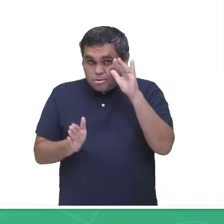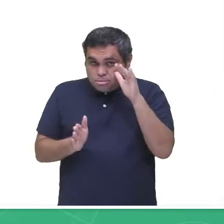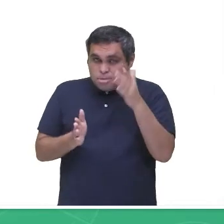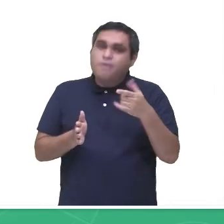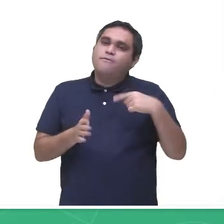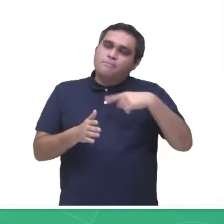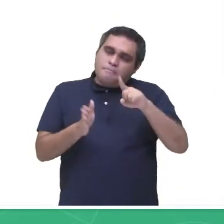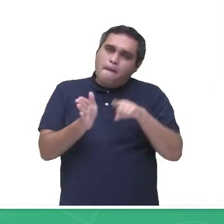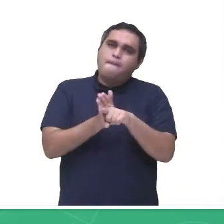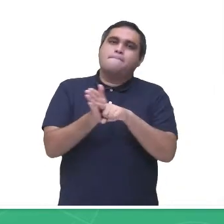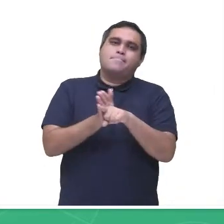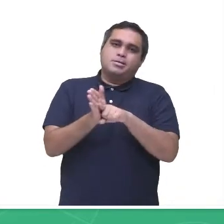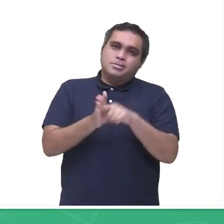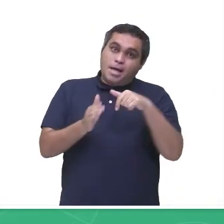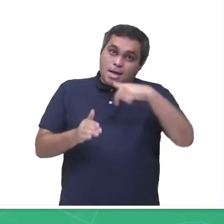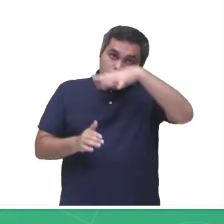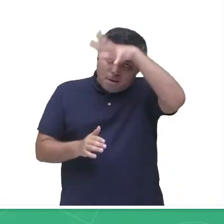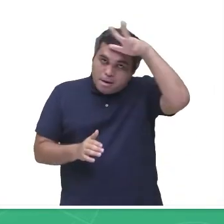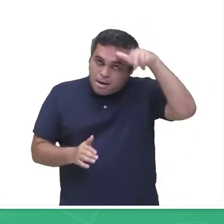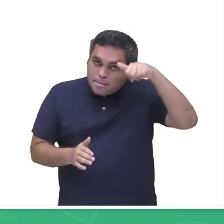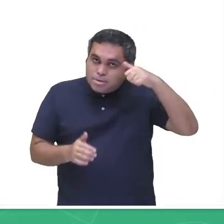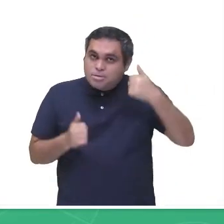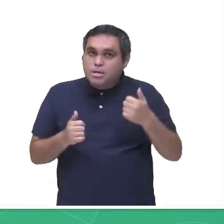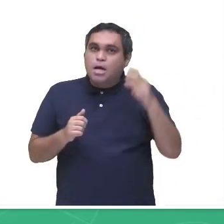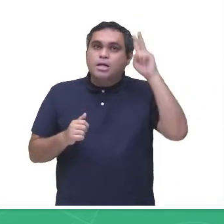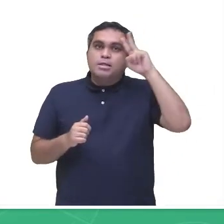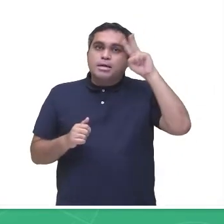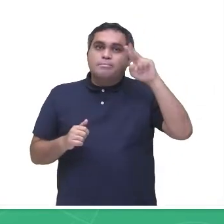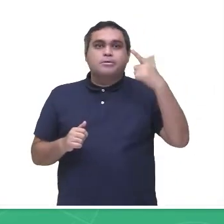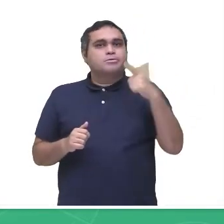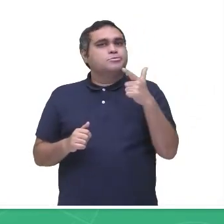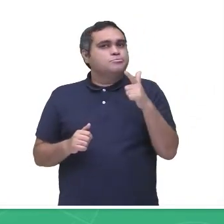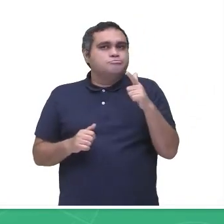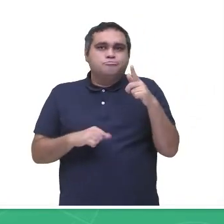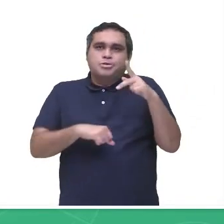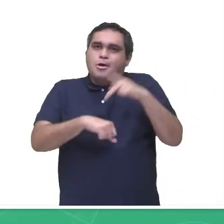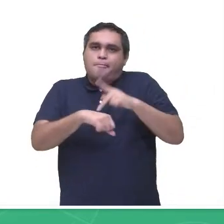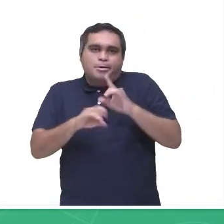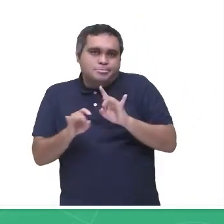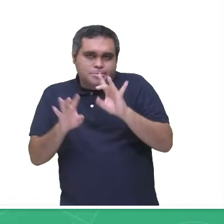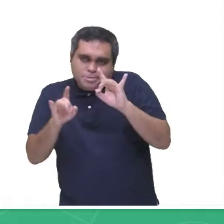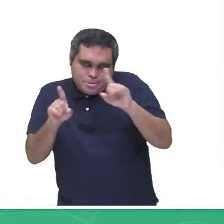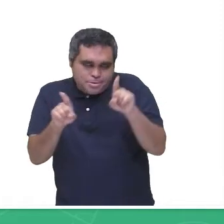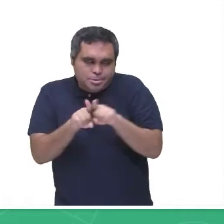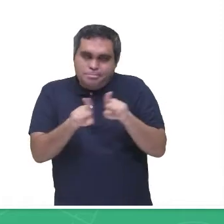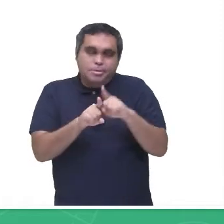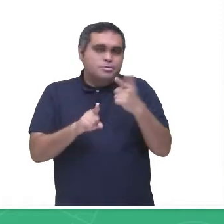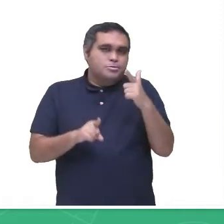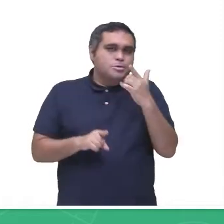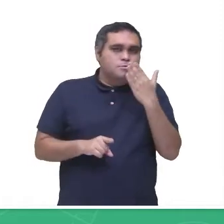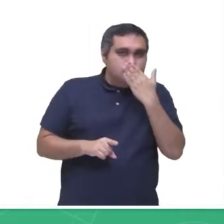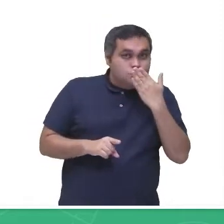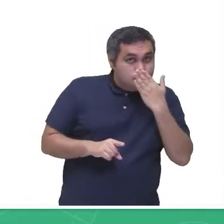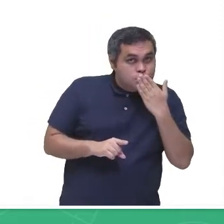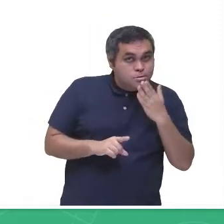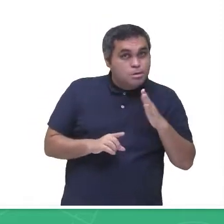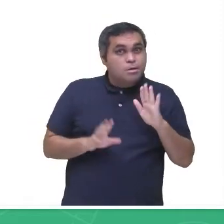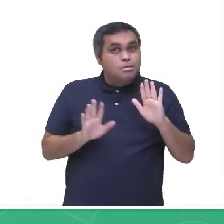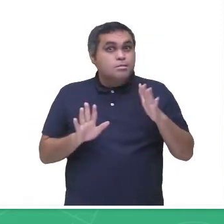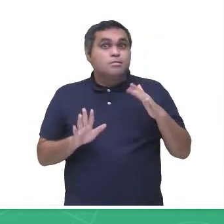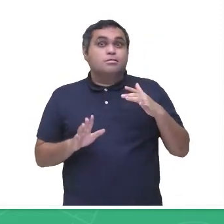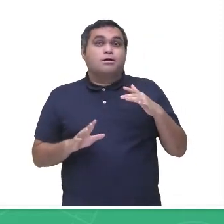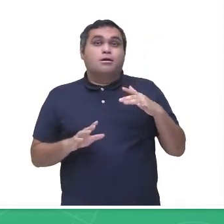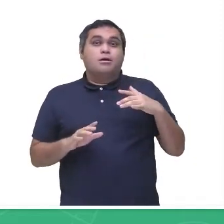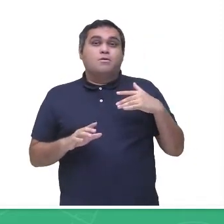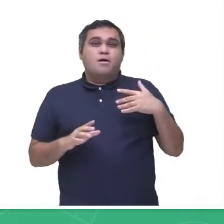aqui no Amazonas. Lembre-se, nós não tínhamos exploração de minério, nem açúcar. Tá? Então, será que nós temos